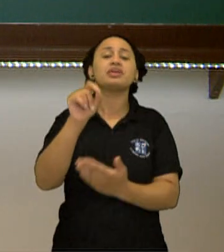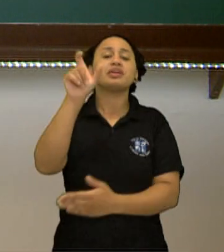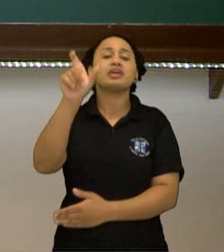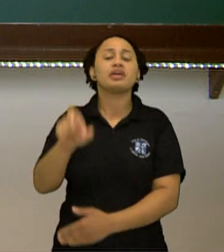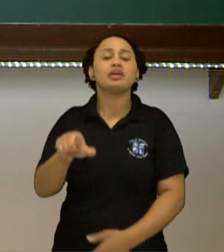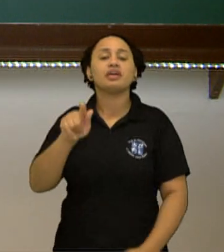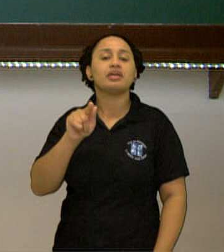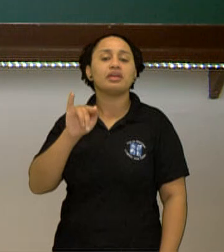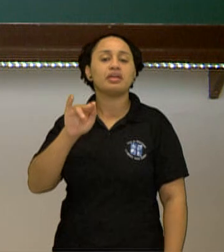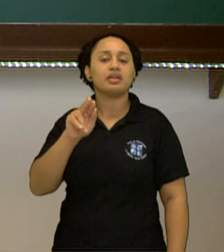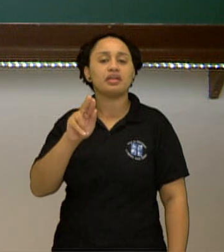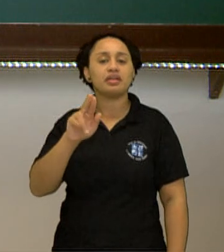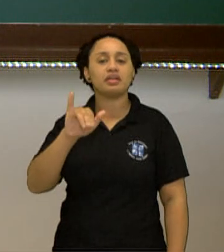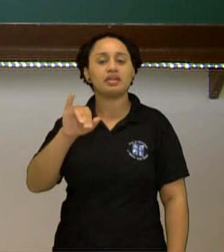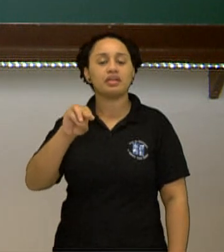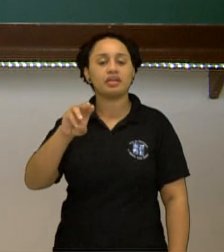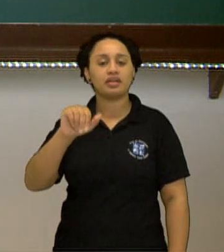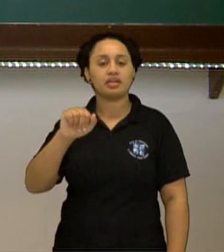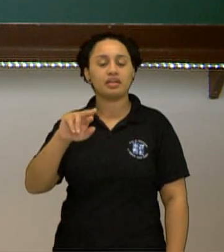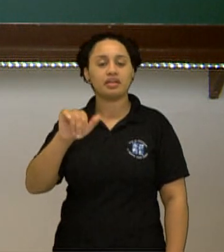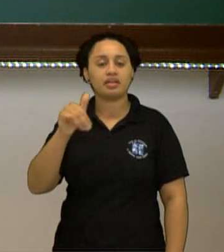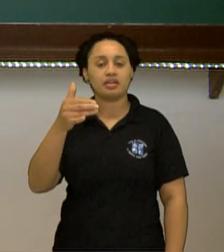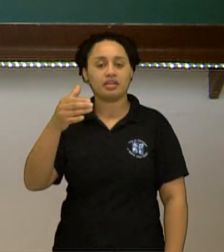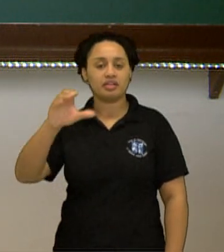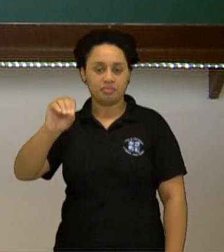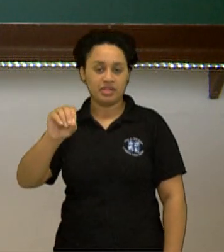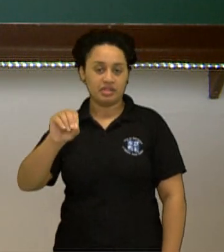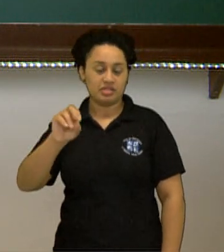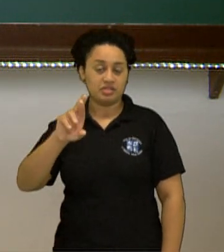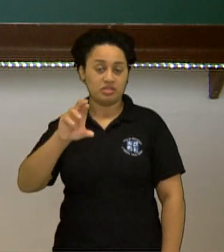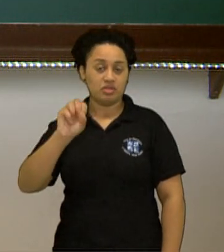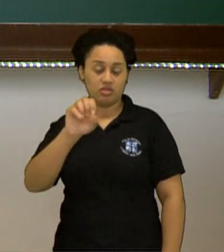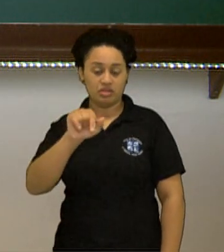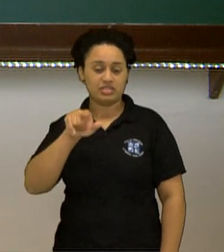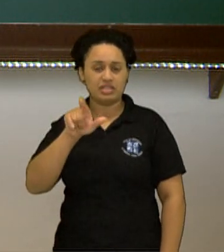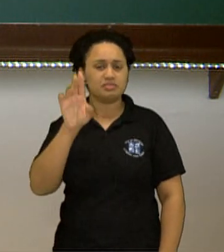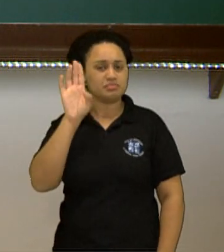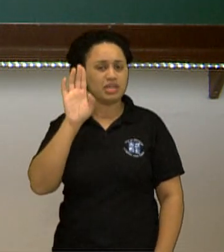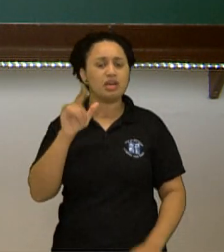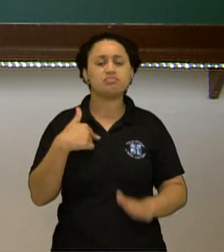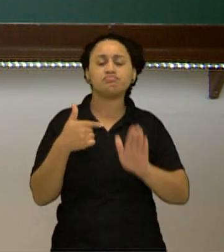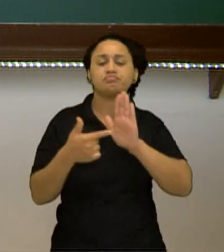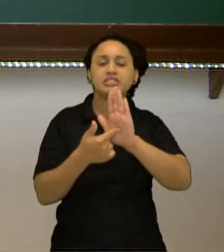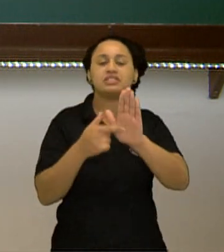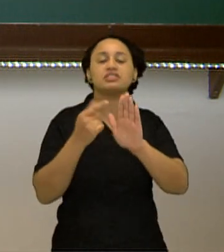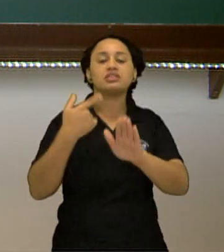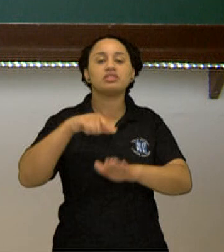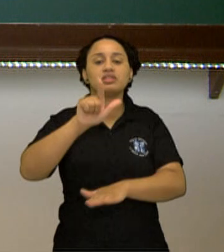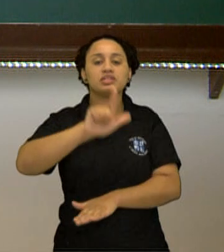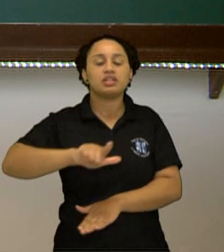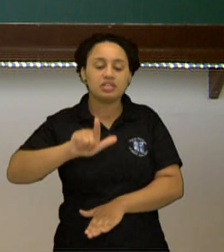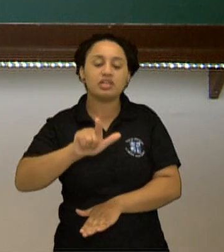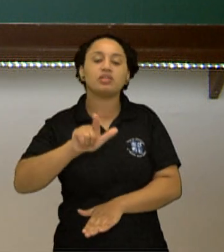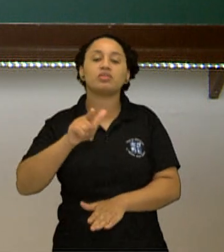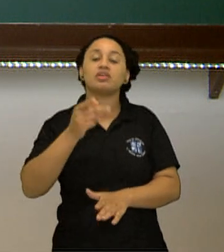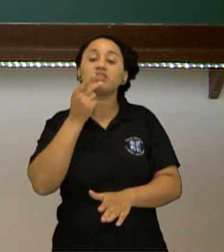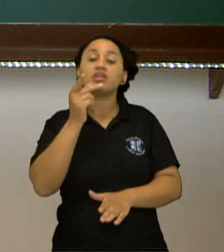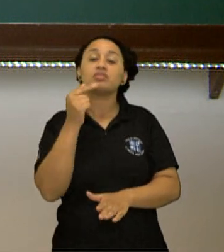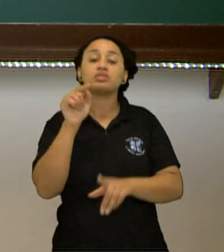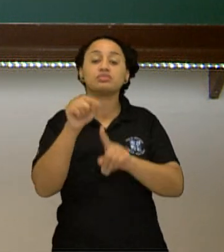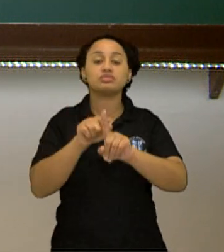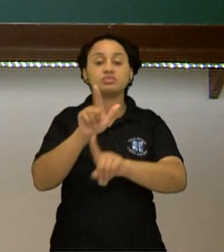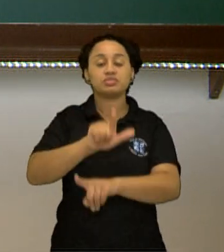Guimarães Rosa foi um dos maiores representantes da nossa literatura, falando a literatura regional,